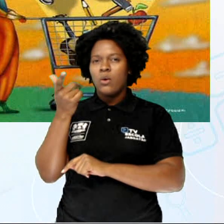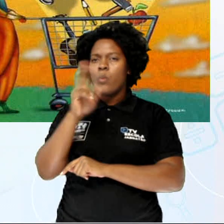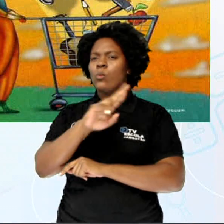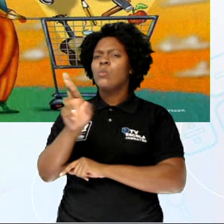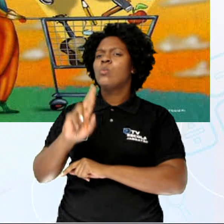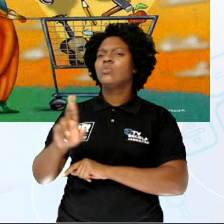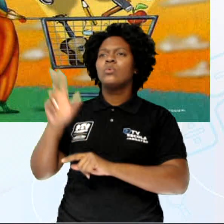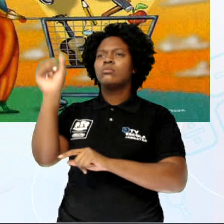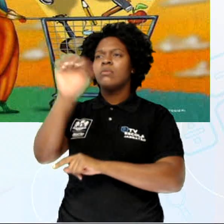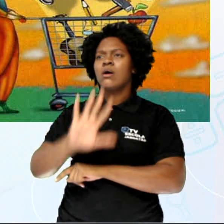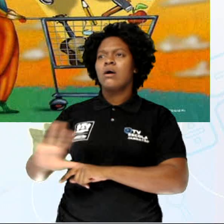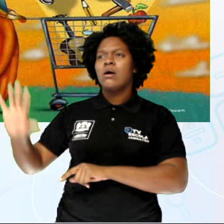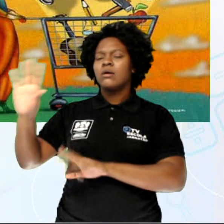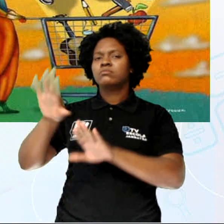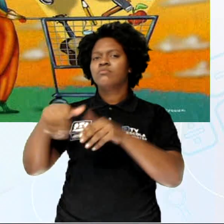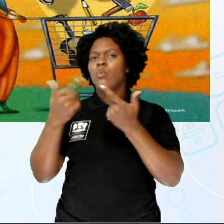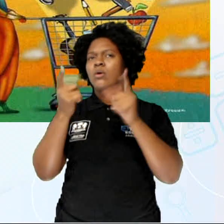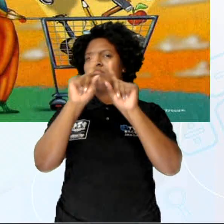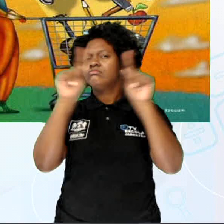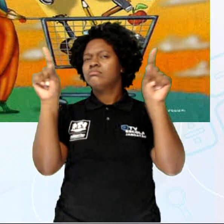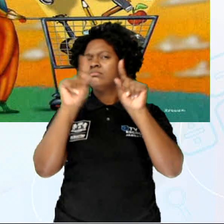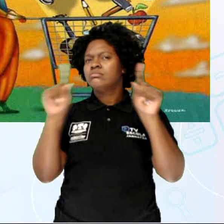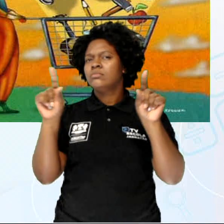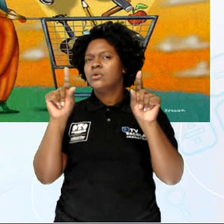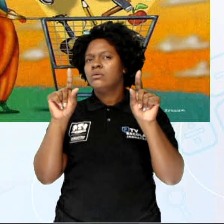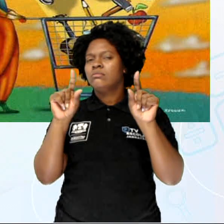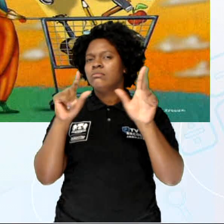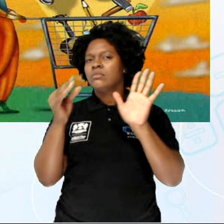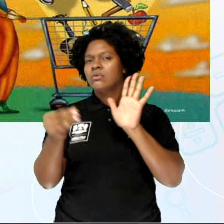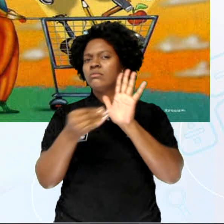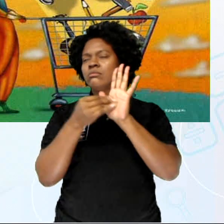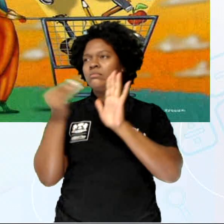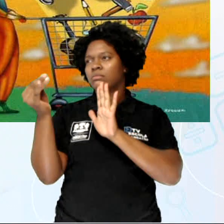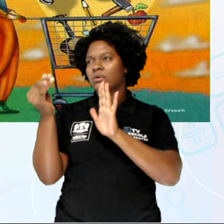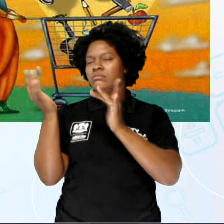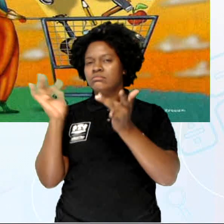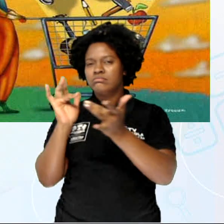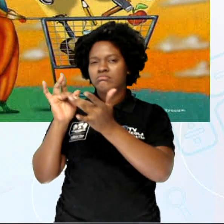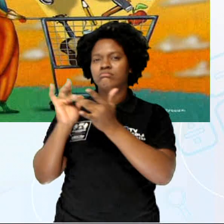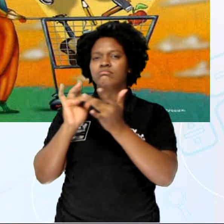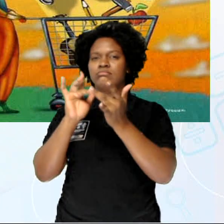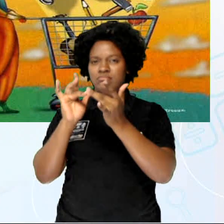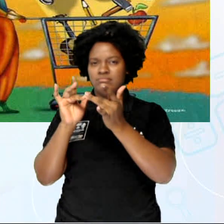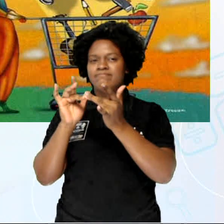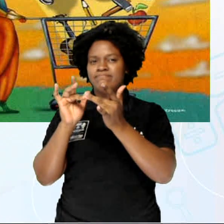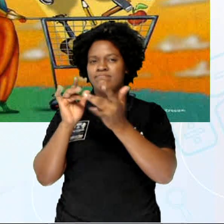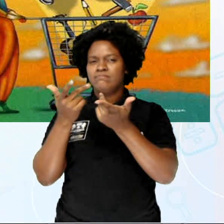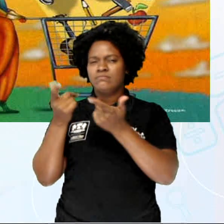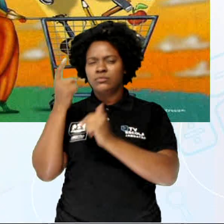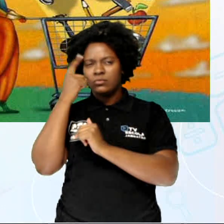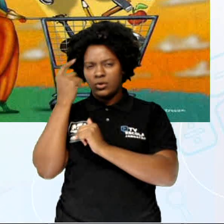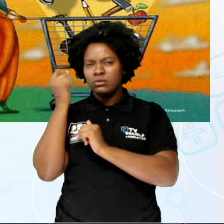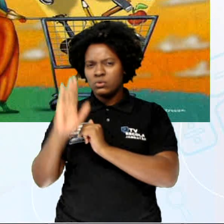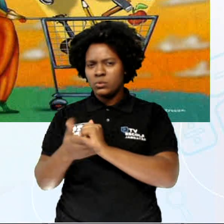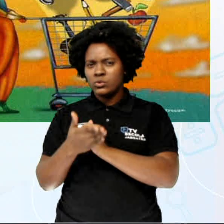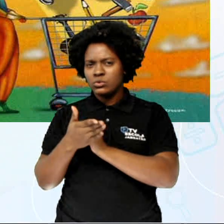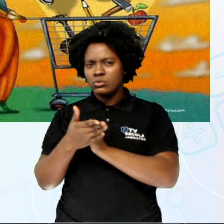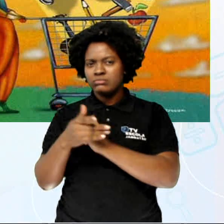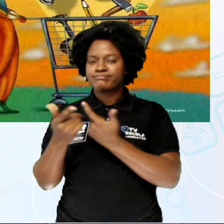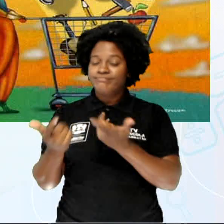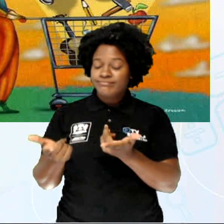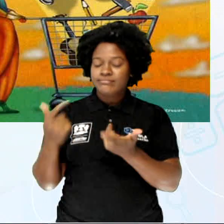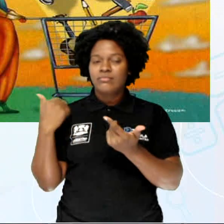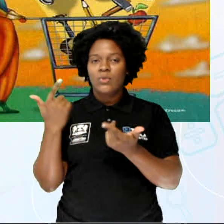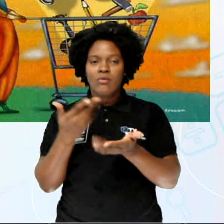imagem, qual seria o título dessa imagem que fizesse aí coerência uma com a outra? E aí, já imaginou? Pois é, gente,